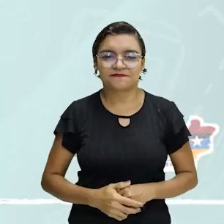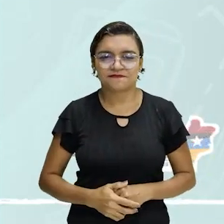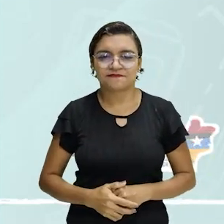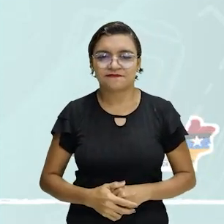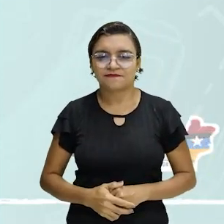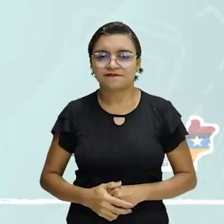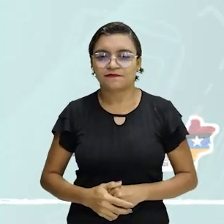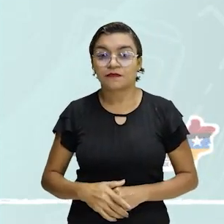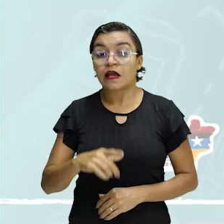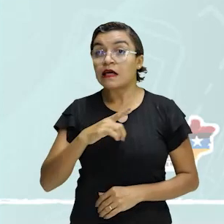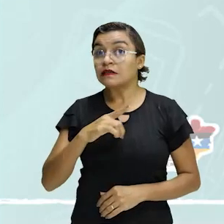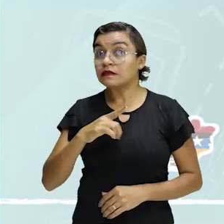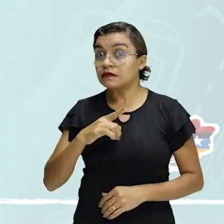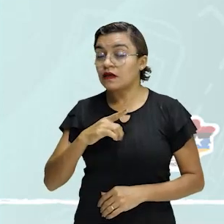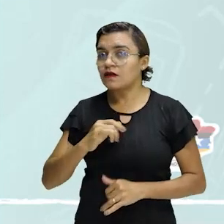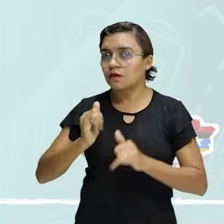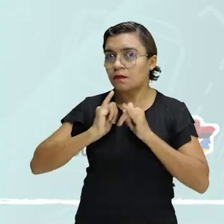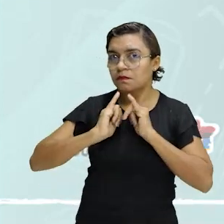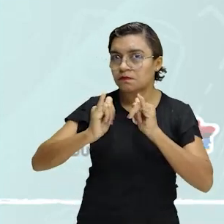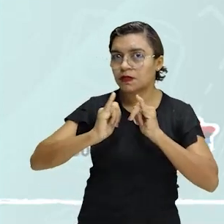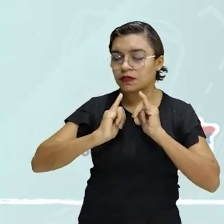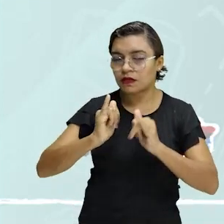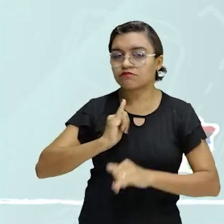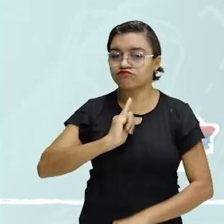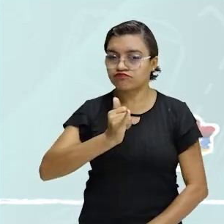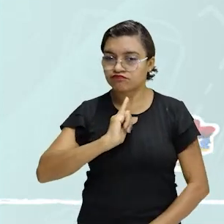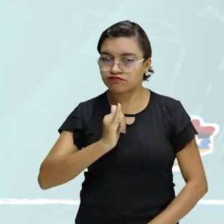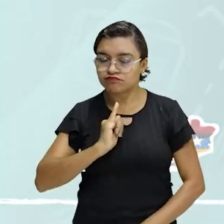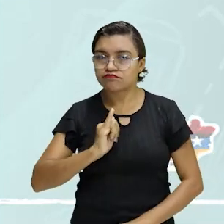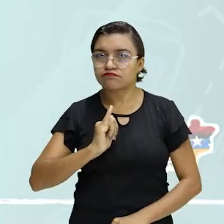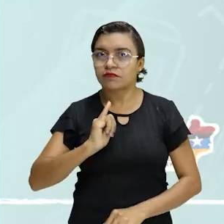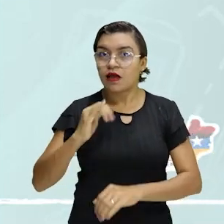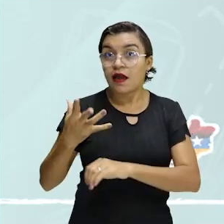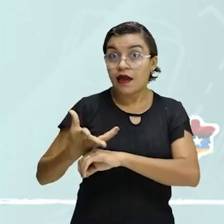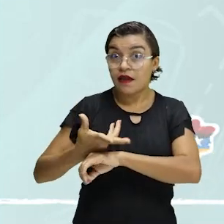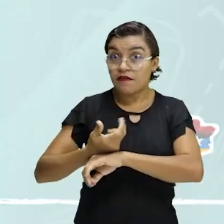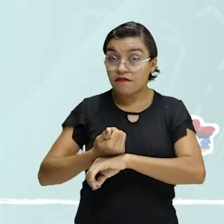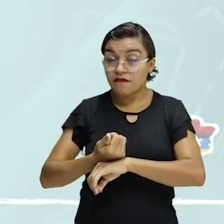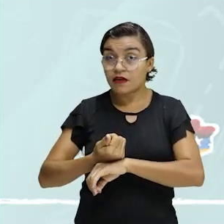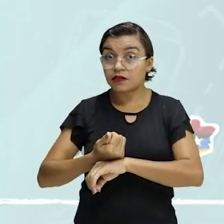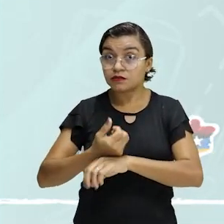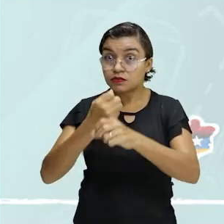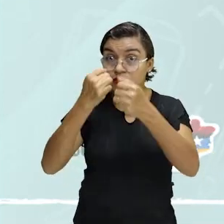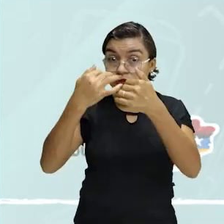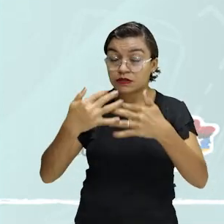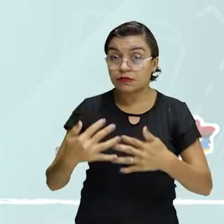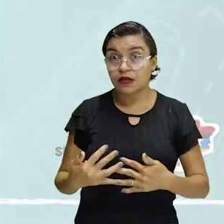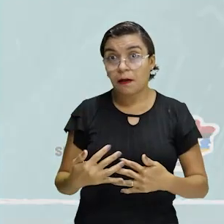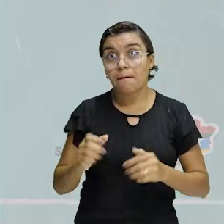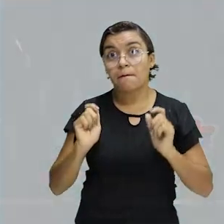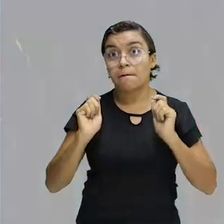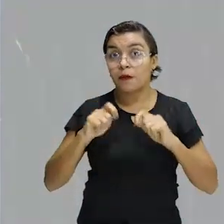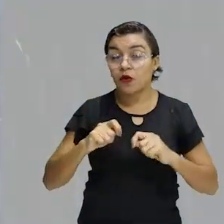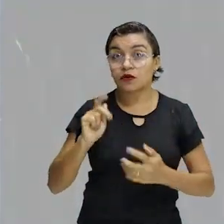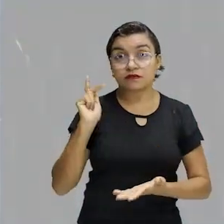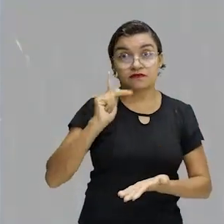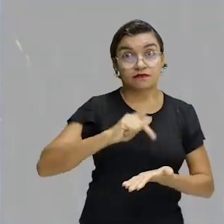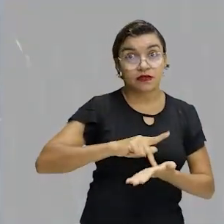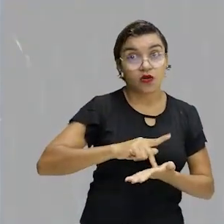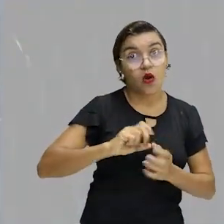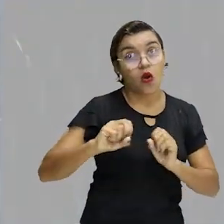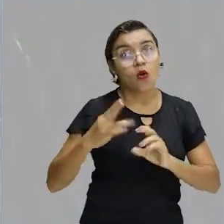é uma narração ou um relato de eventos históricos. Esses eventos tanto podem ser reais ou podem